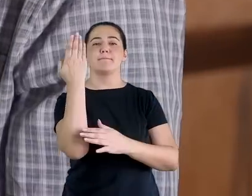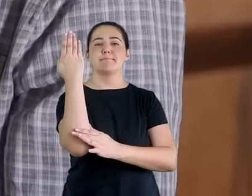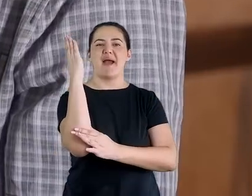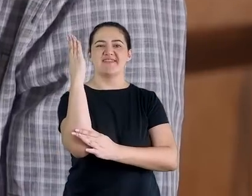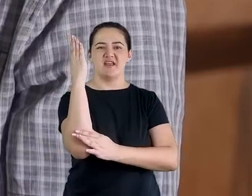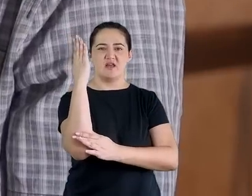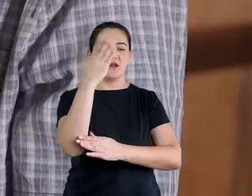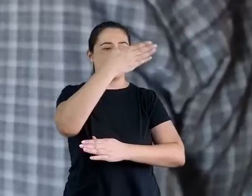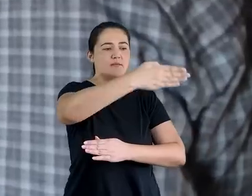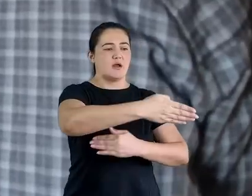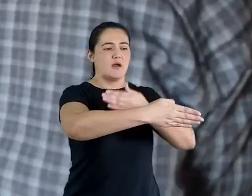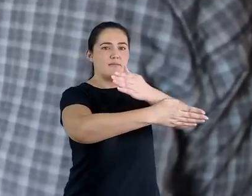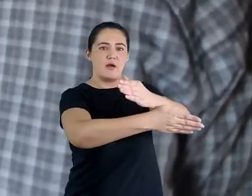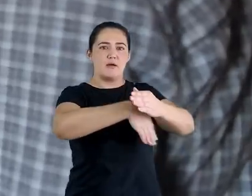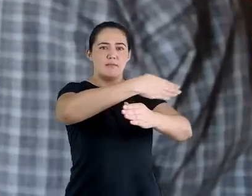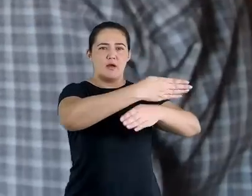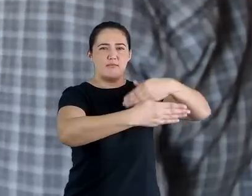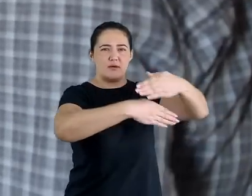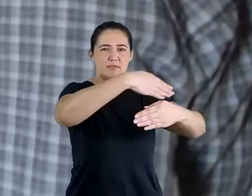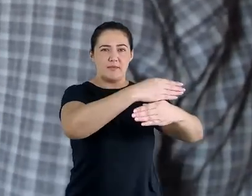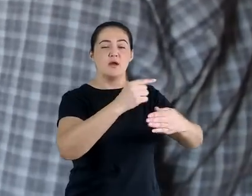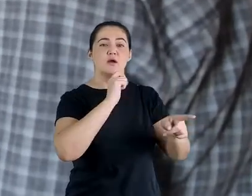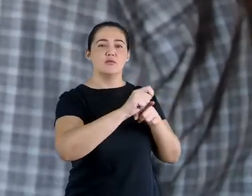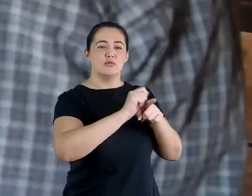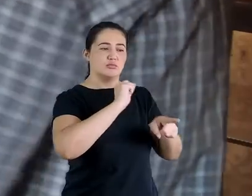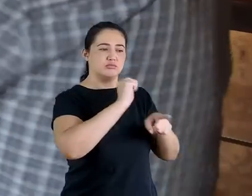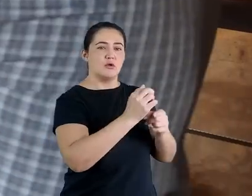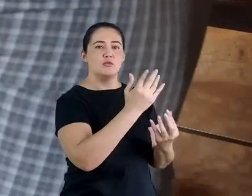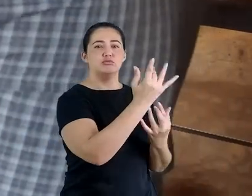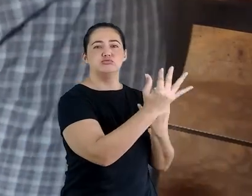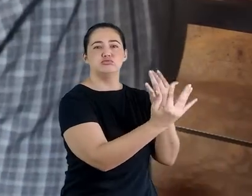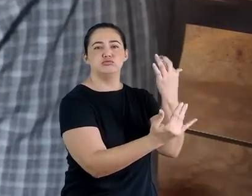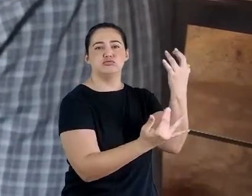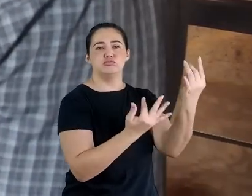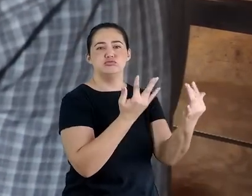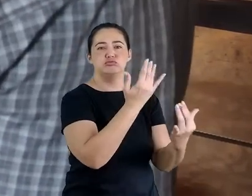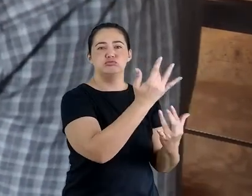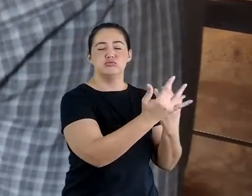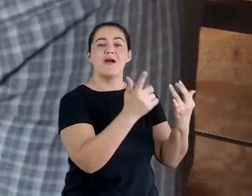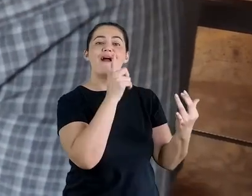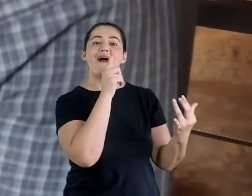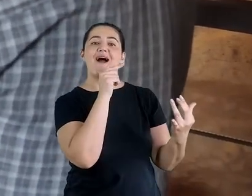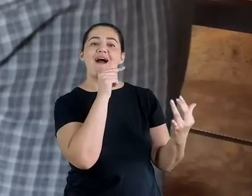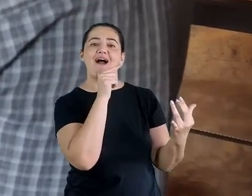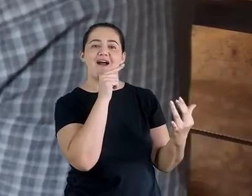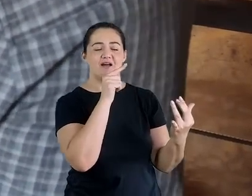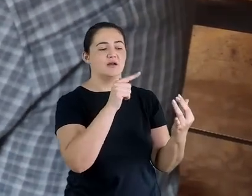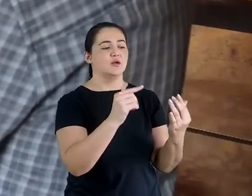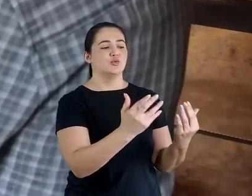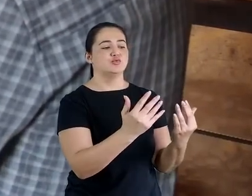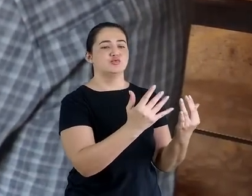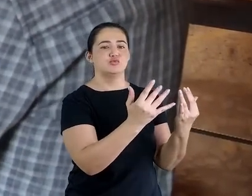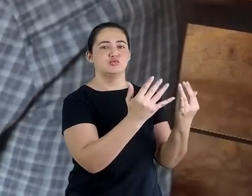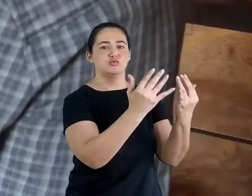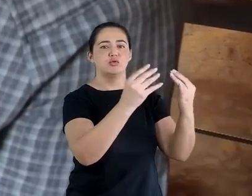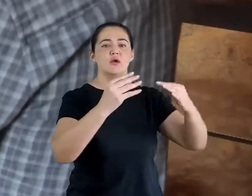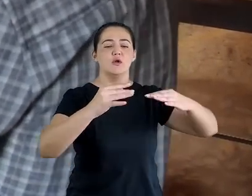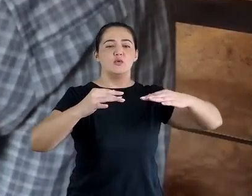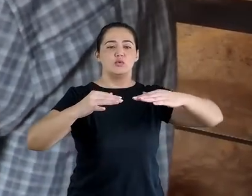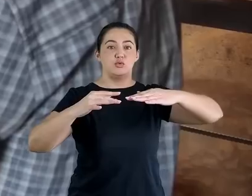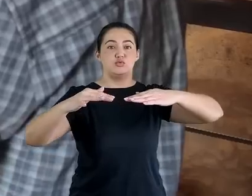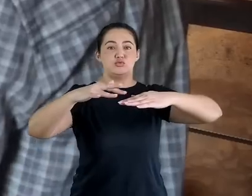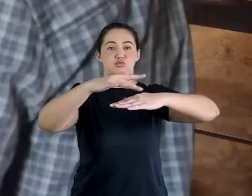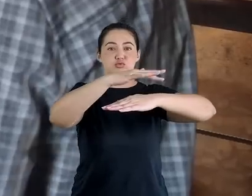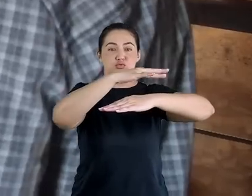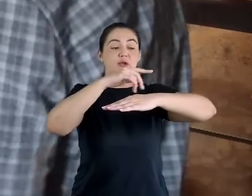onde na verdade eles estavam aquecendo madeira para que o ar quente entrasse apenas no espaço entre dois andares. Mas não